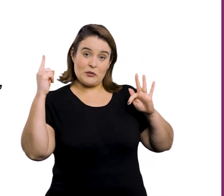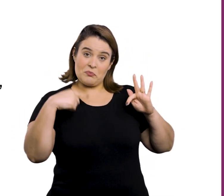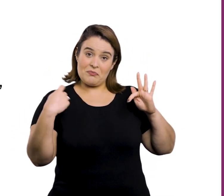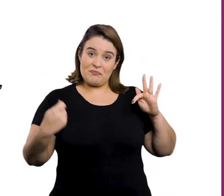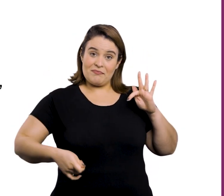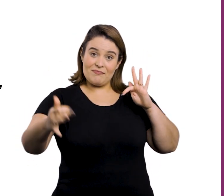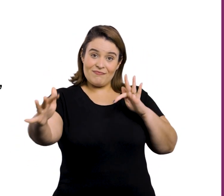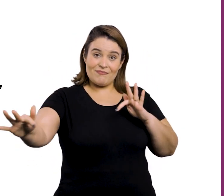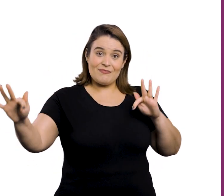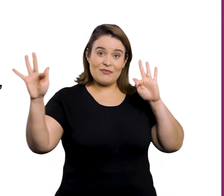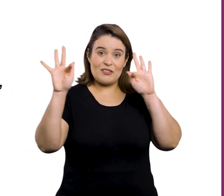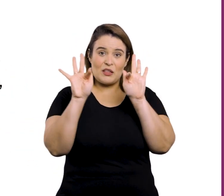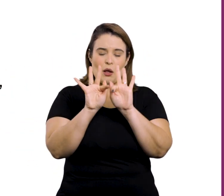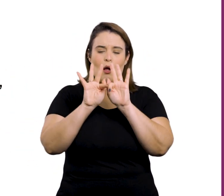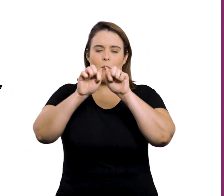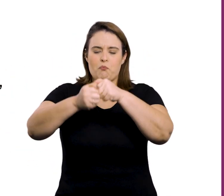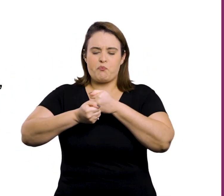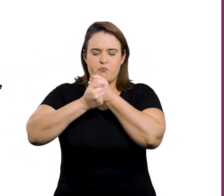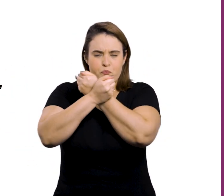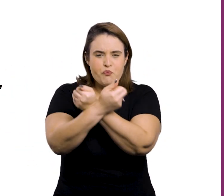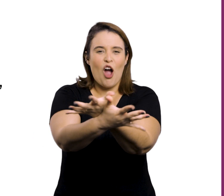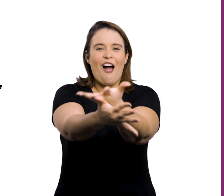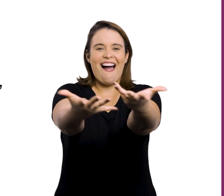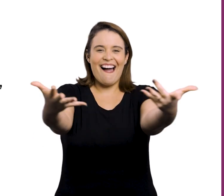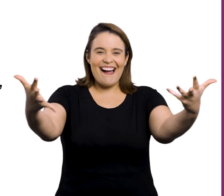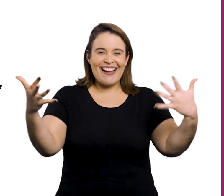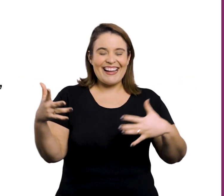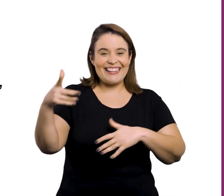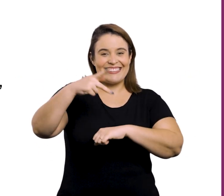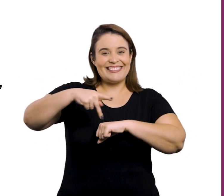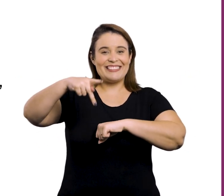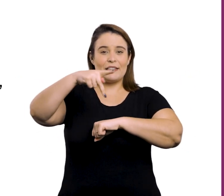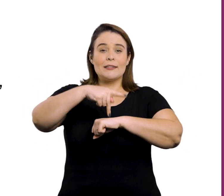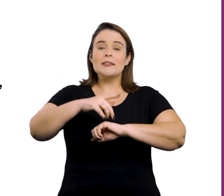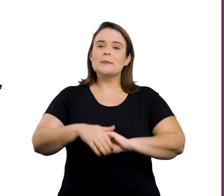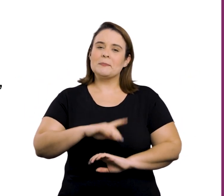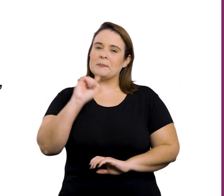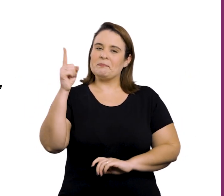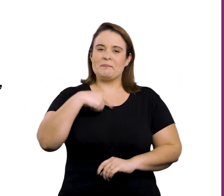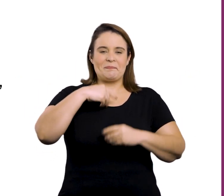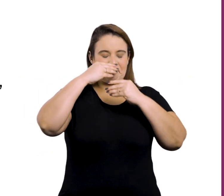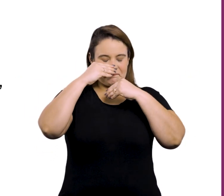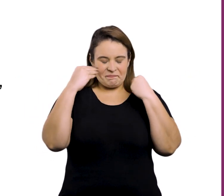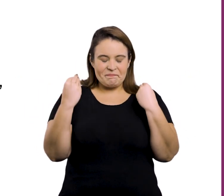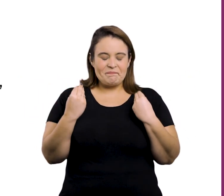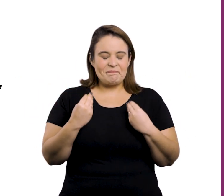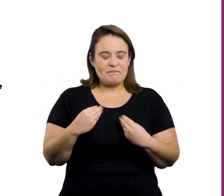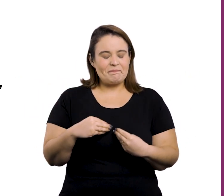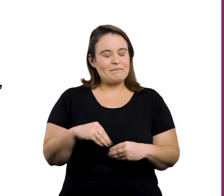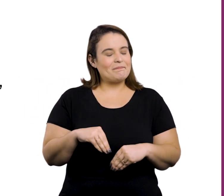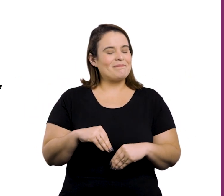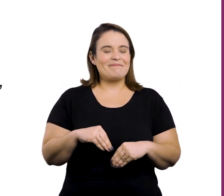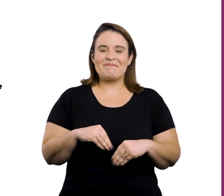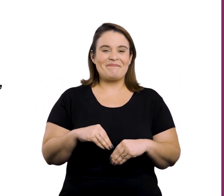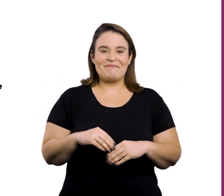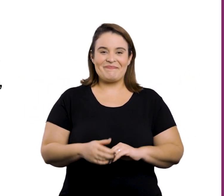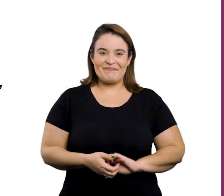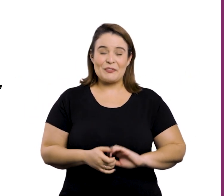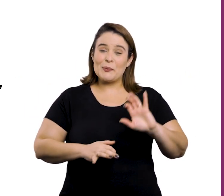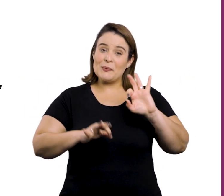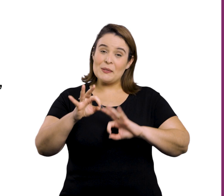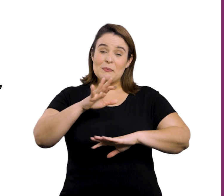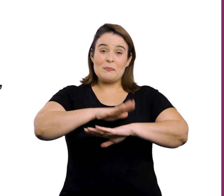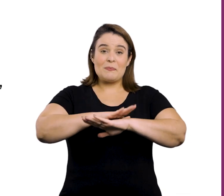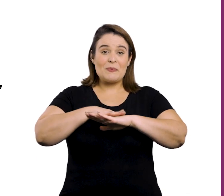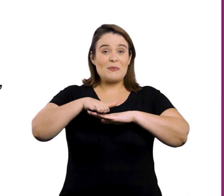para florescer cada vez mais em muitos cantos do país. Por isso, não esmorecemos. Organize um